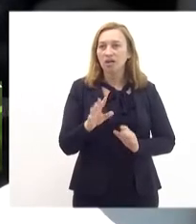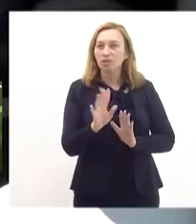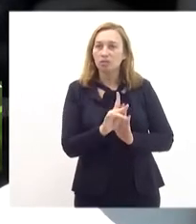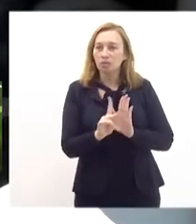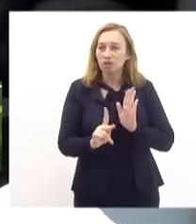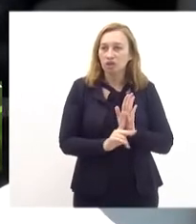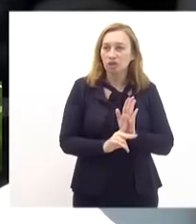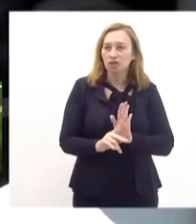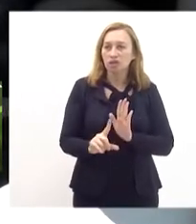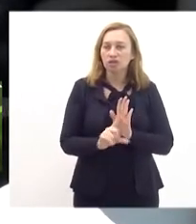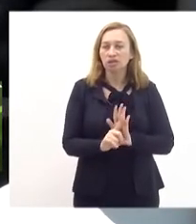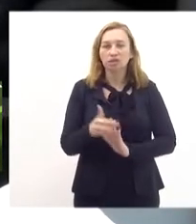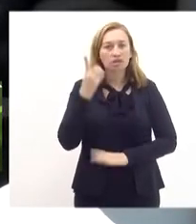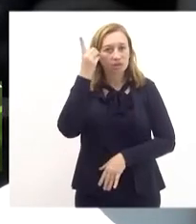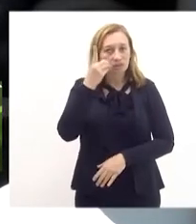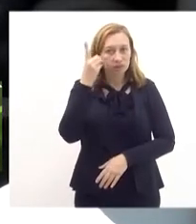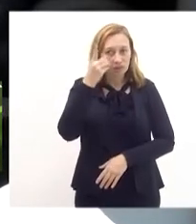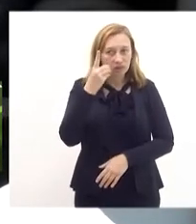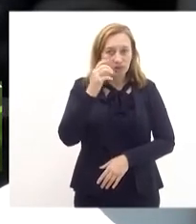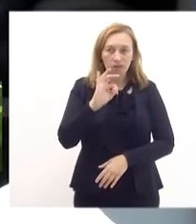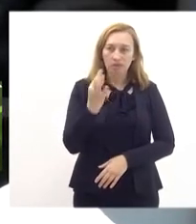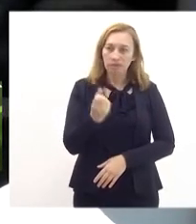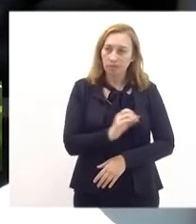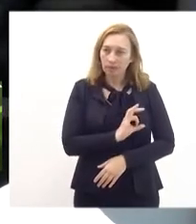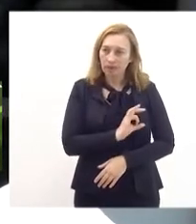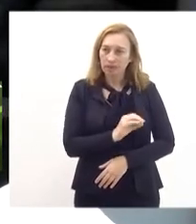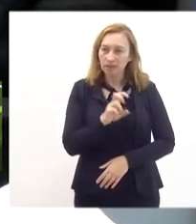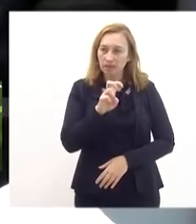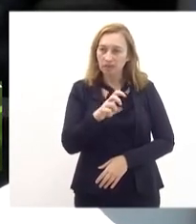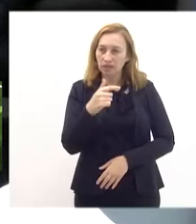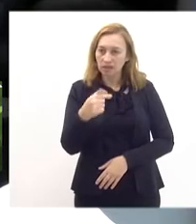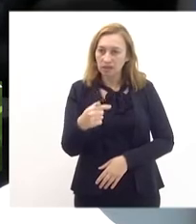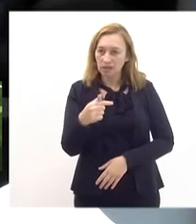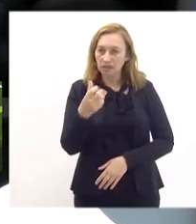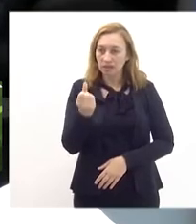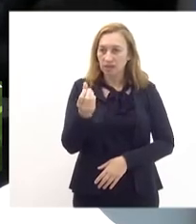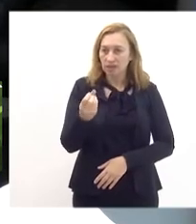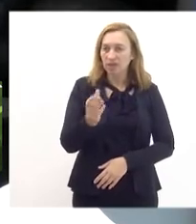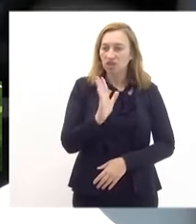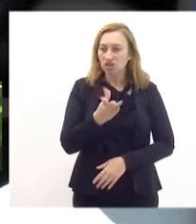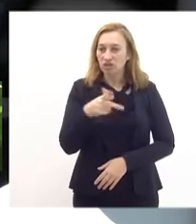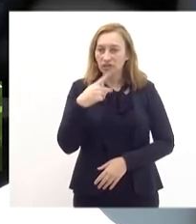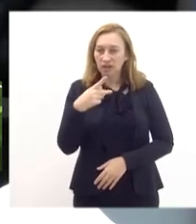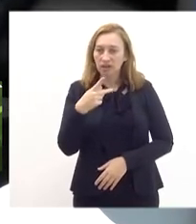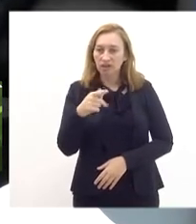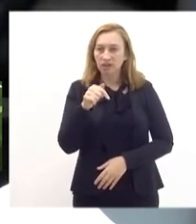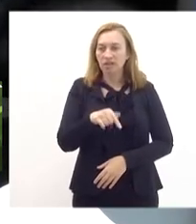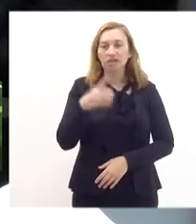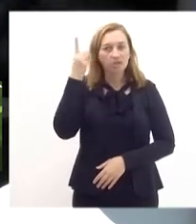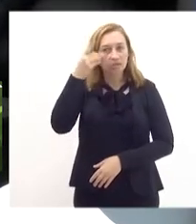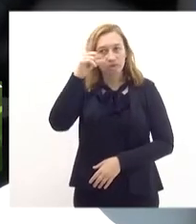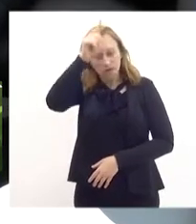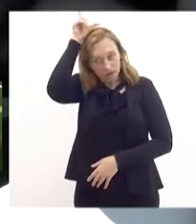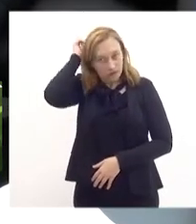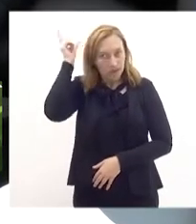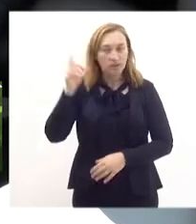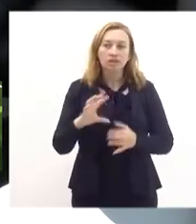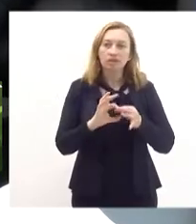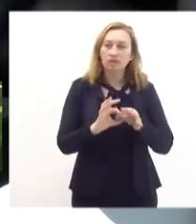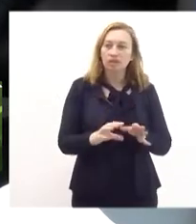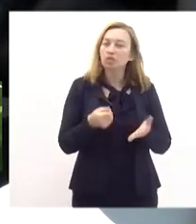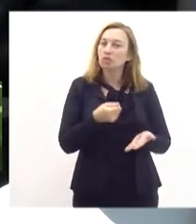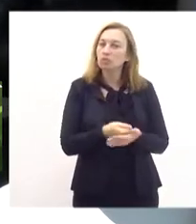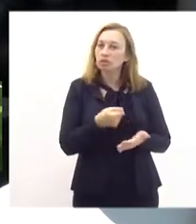lei da deputada Marta, o 5760, que, conforme já colocado aqui pelo deputado Luiz Paulo, dispõe